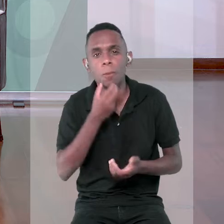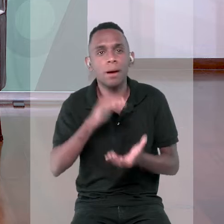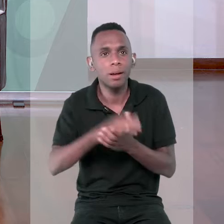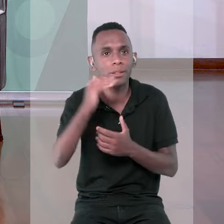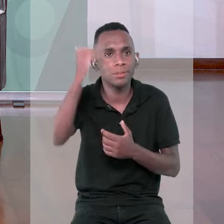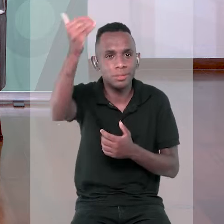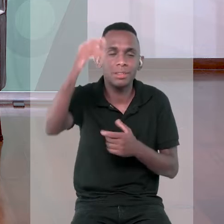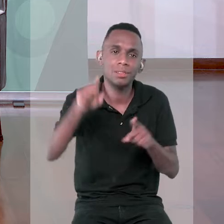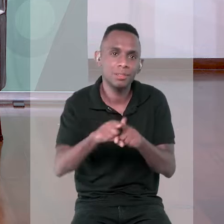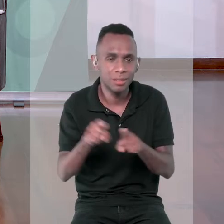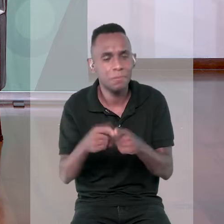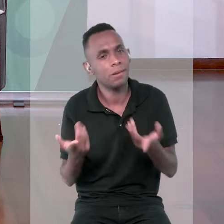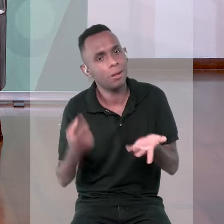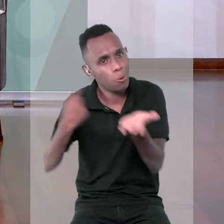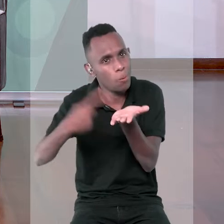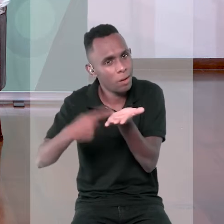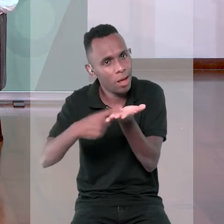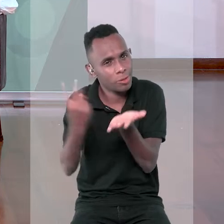para lá, para o fundo. Que é isso, é um complô?